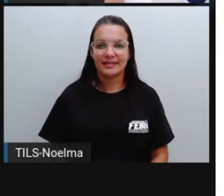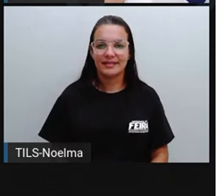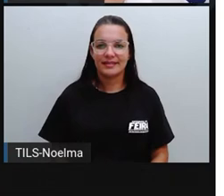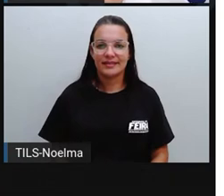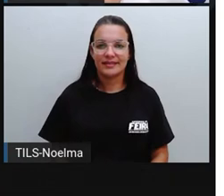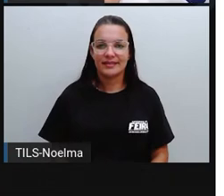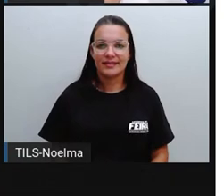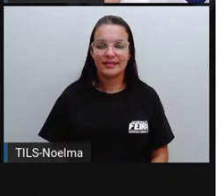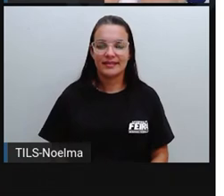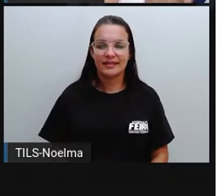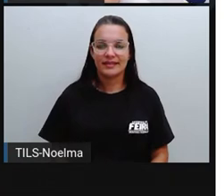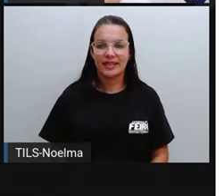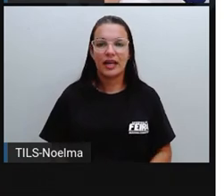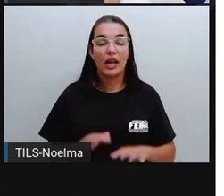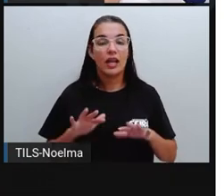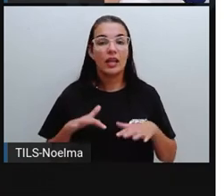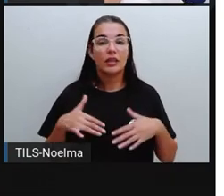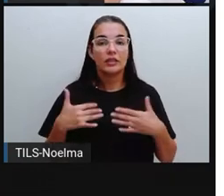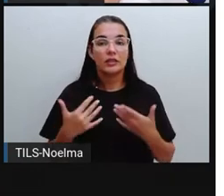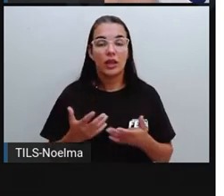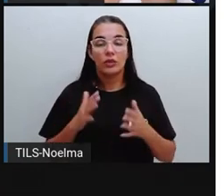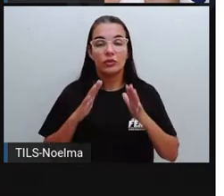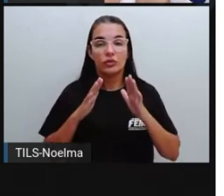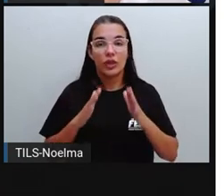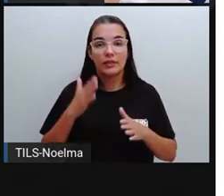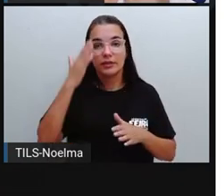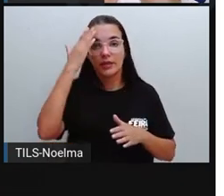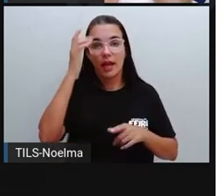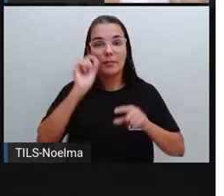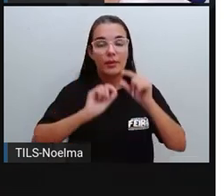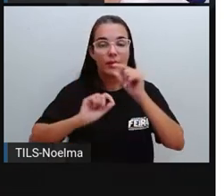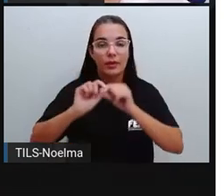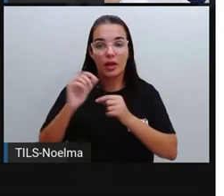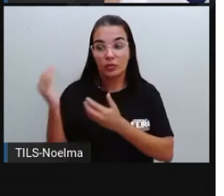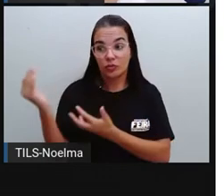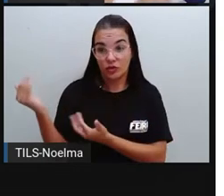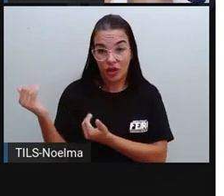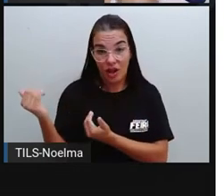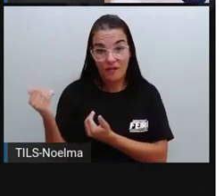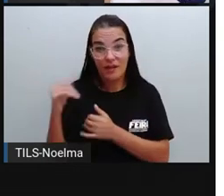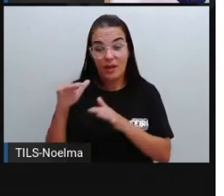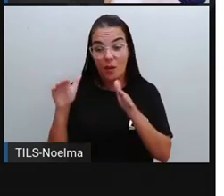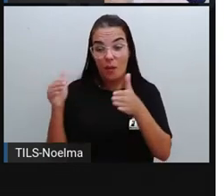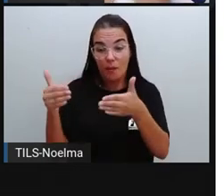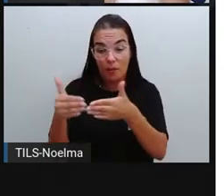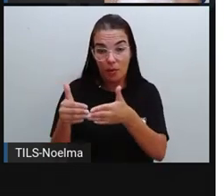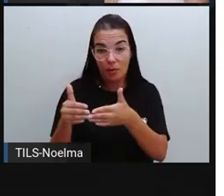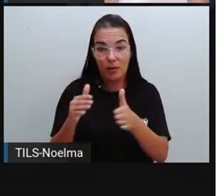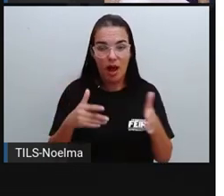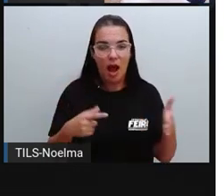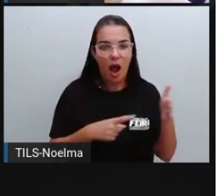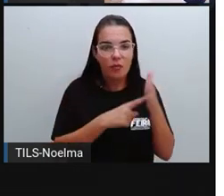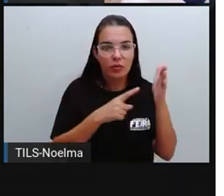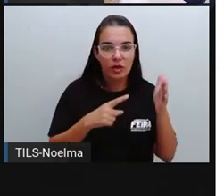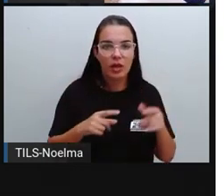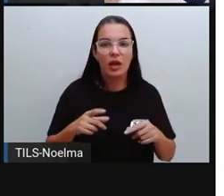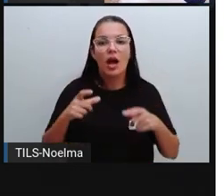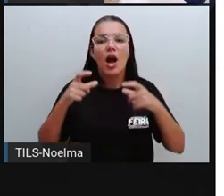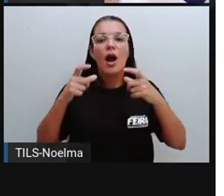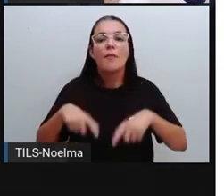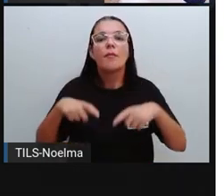E o público-alvo, então, vai ser, né, respondendo ali a pergunta, justamente os jovens, né, principalmente aqueles que têm